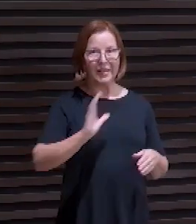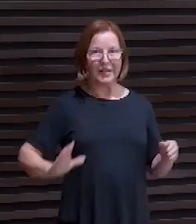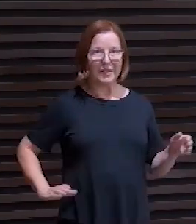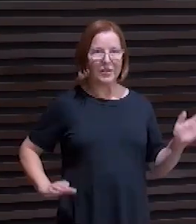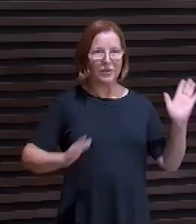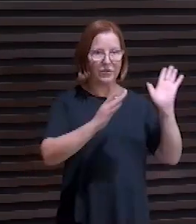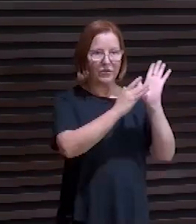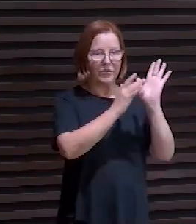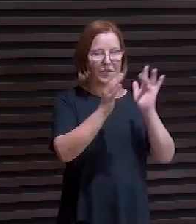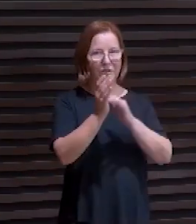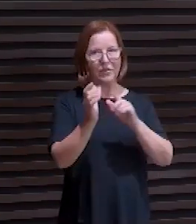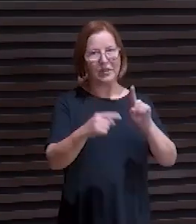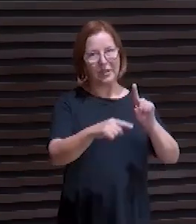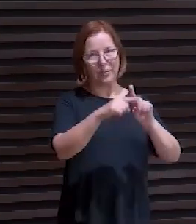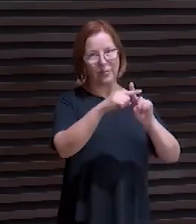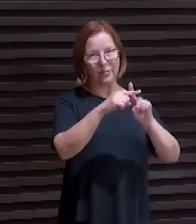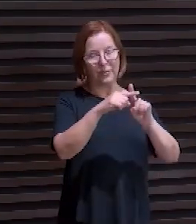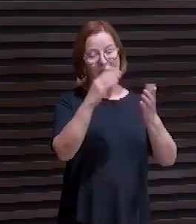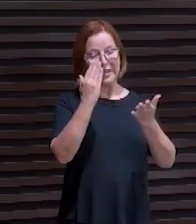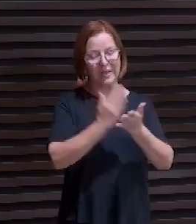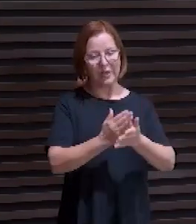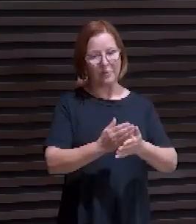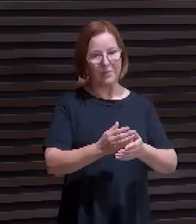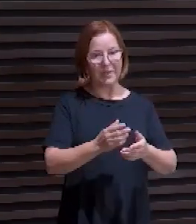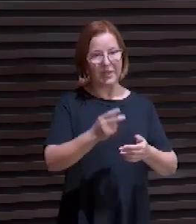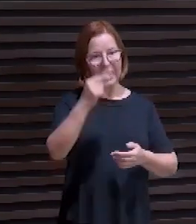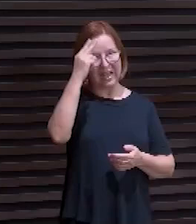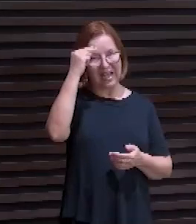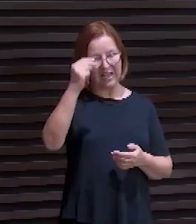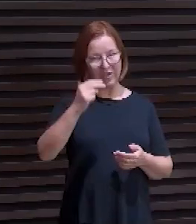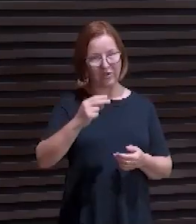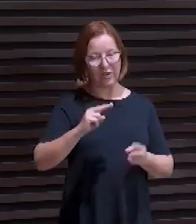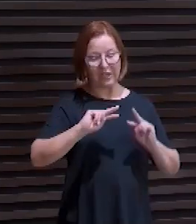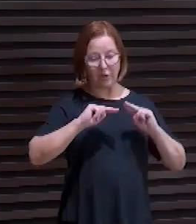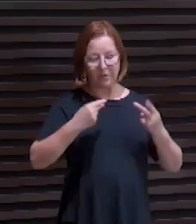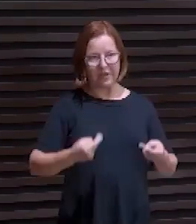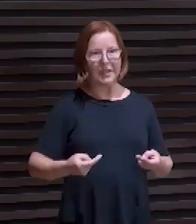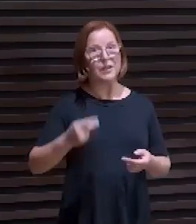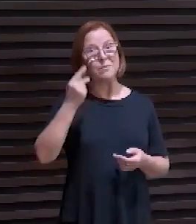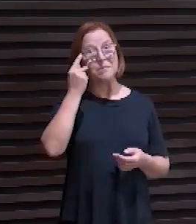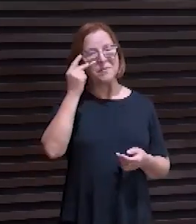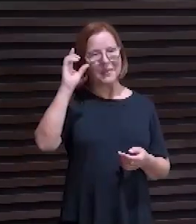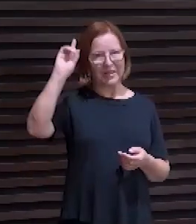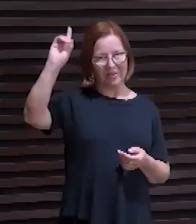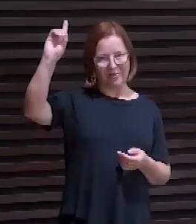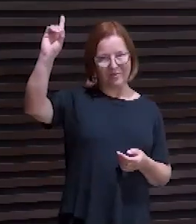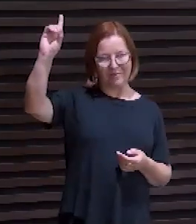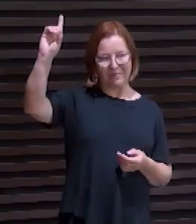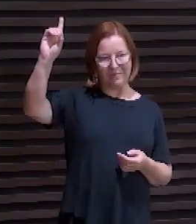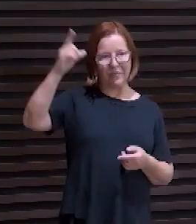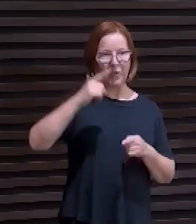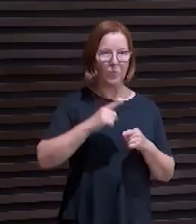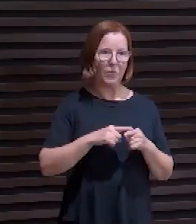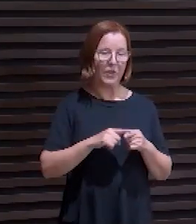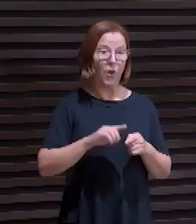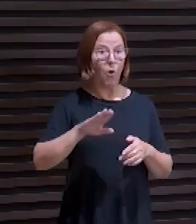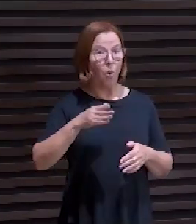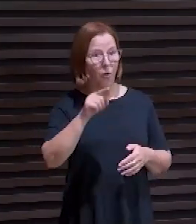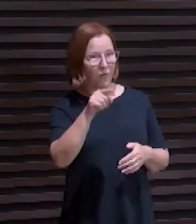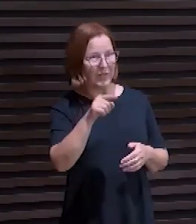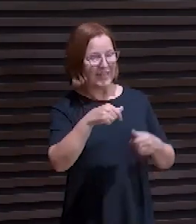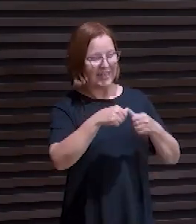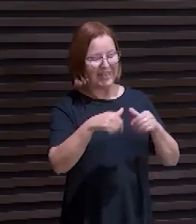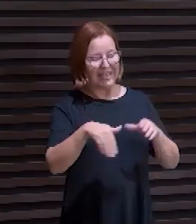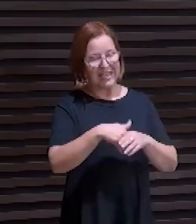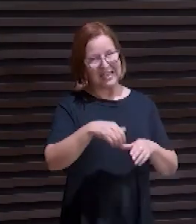na cruz. Ali termina a história da humanidade. Para Deus. Porque ou você está em Adão